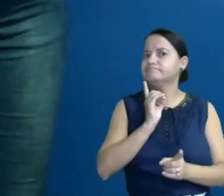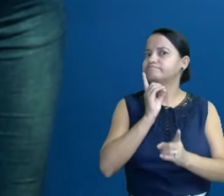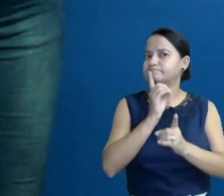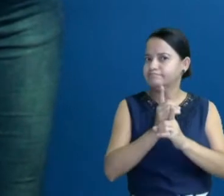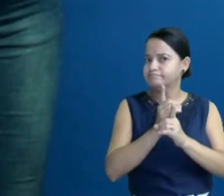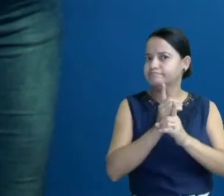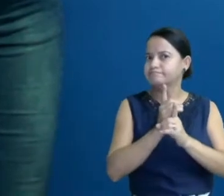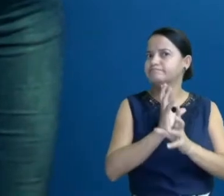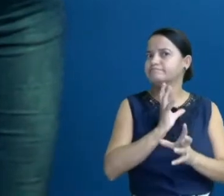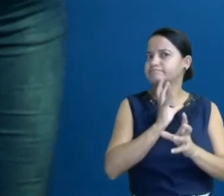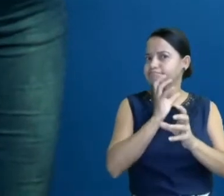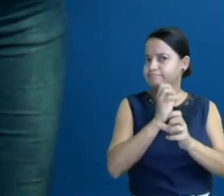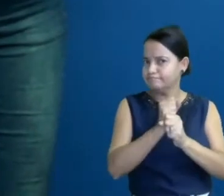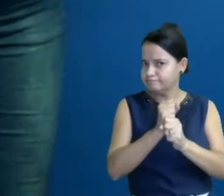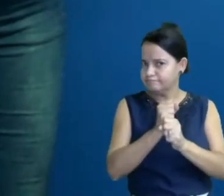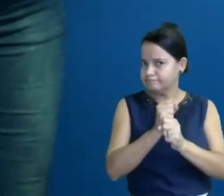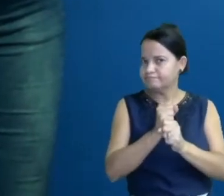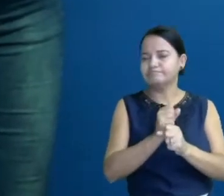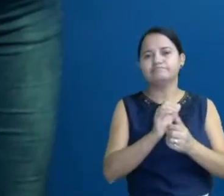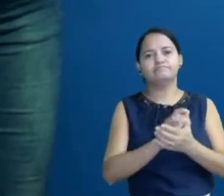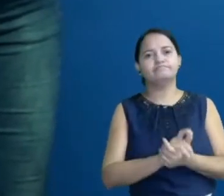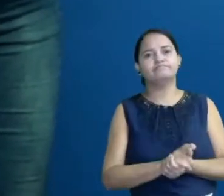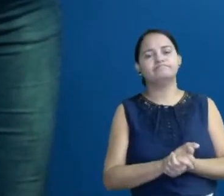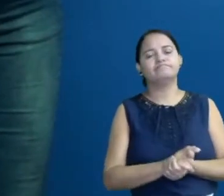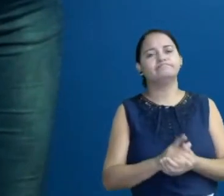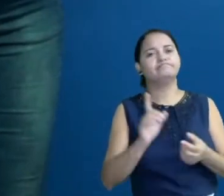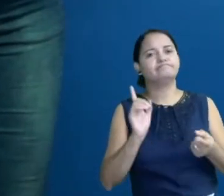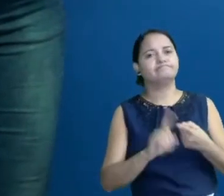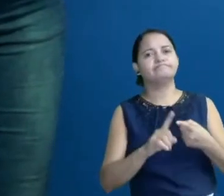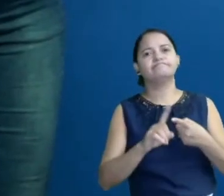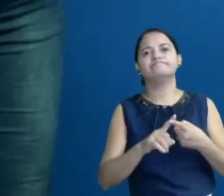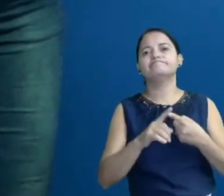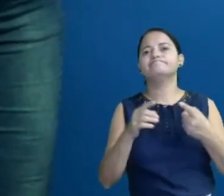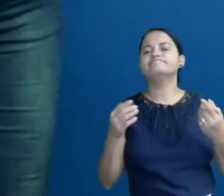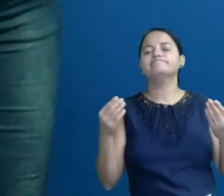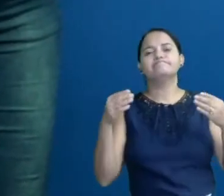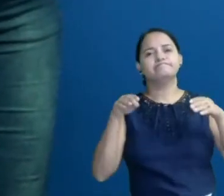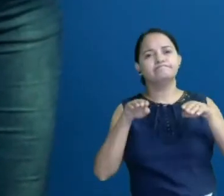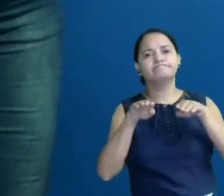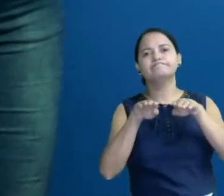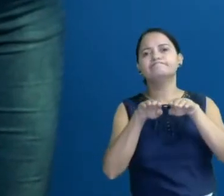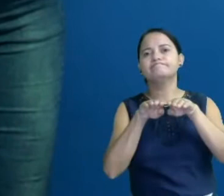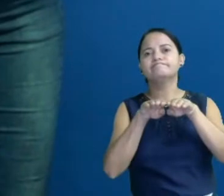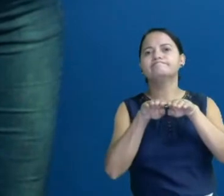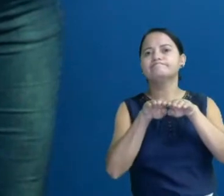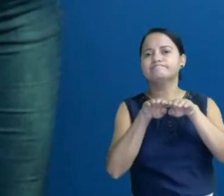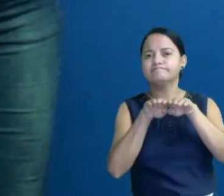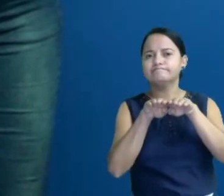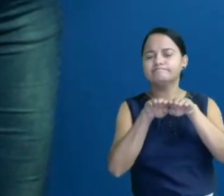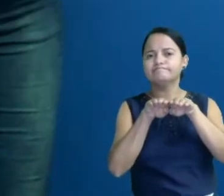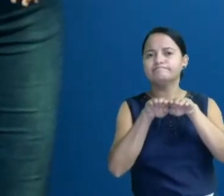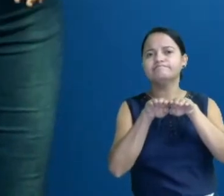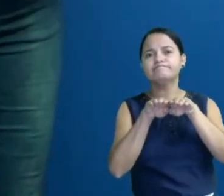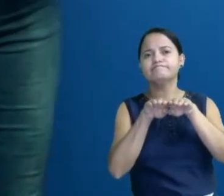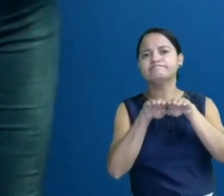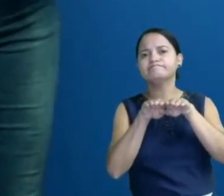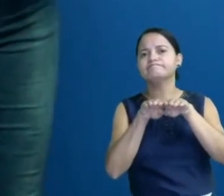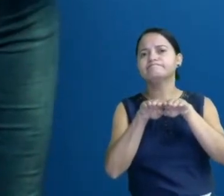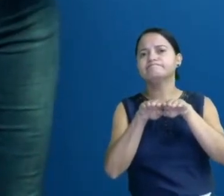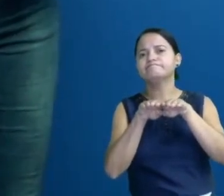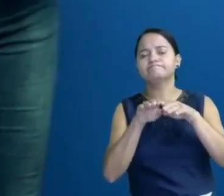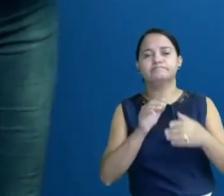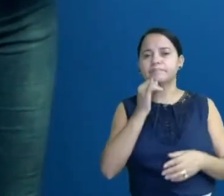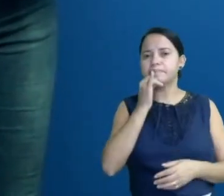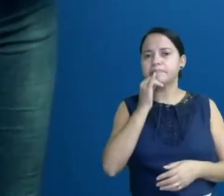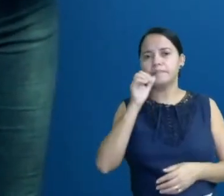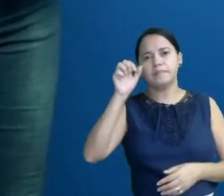o resultado e ter ideia de equivalência que a ideia de iguais né vamos supor aí que